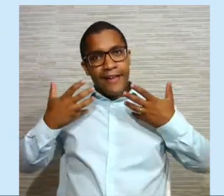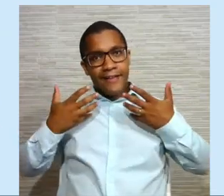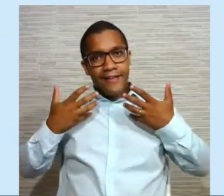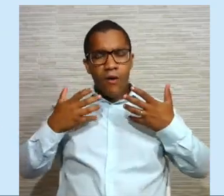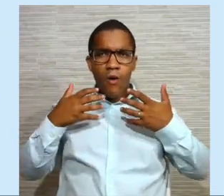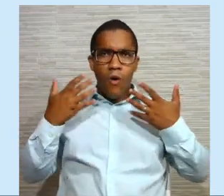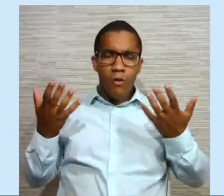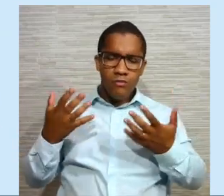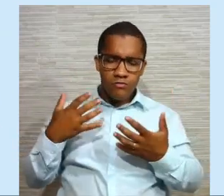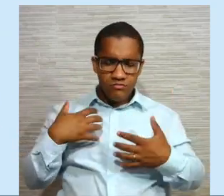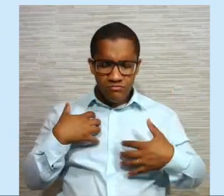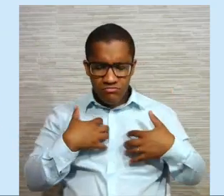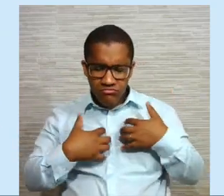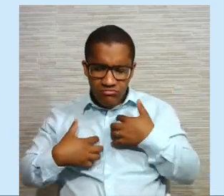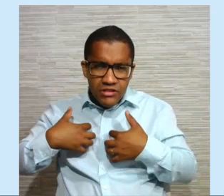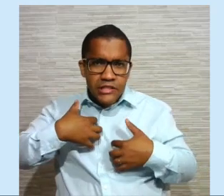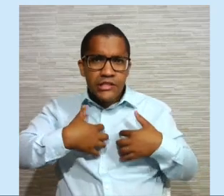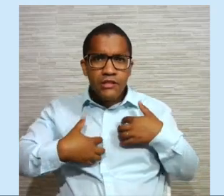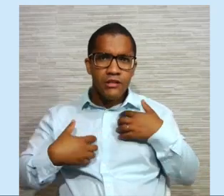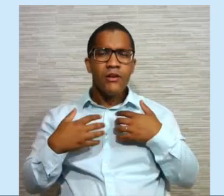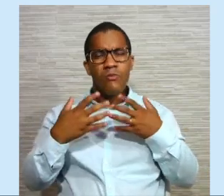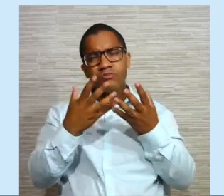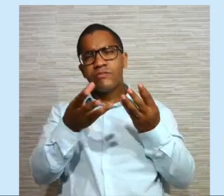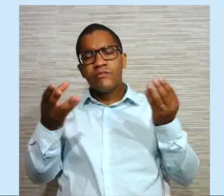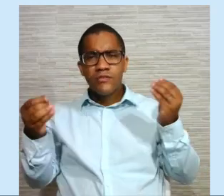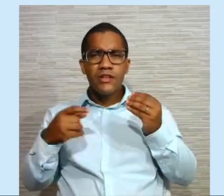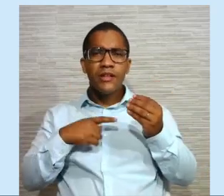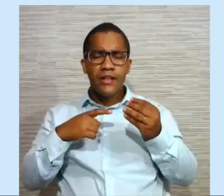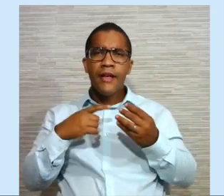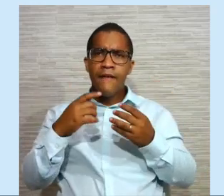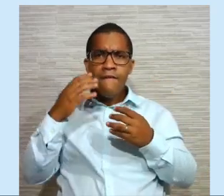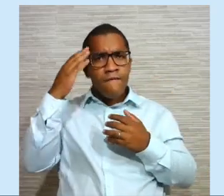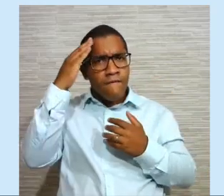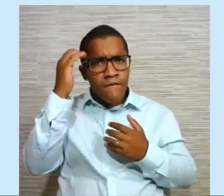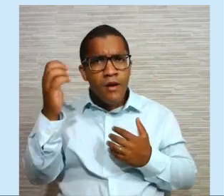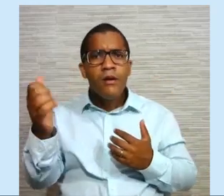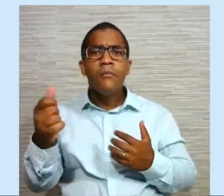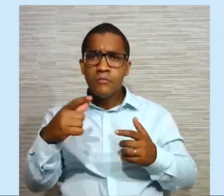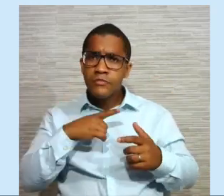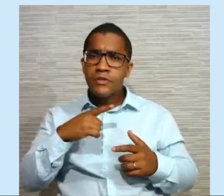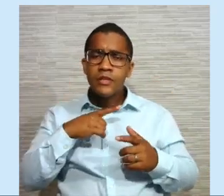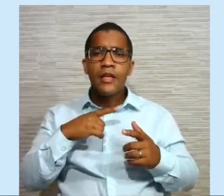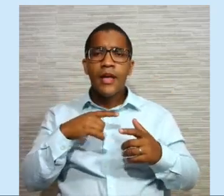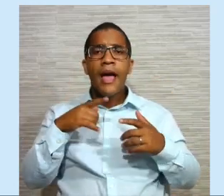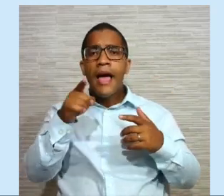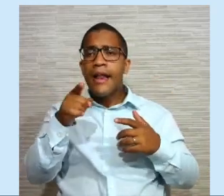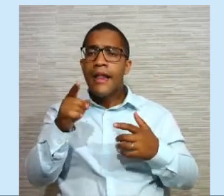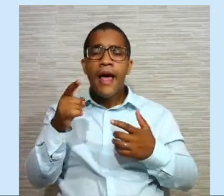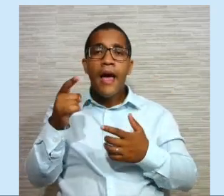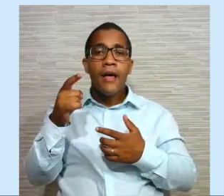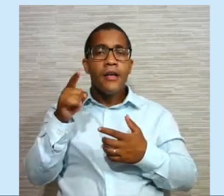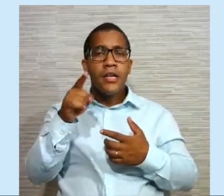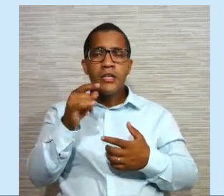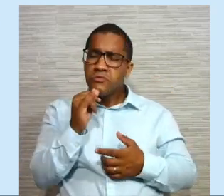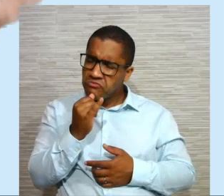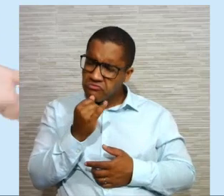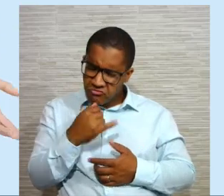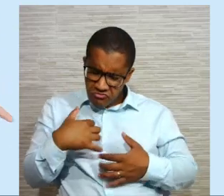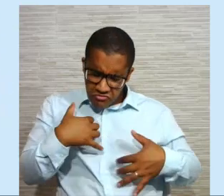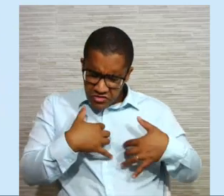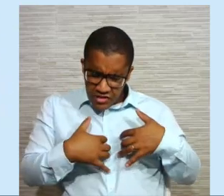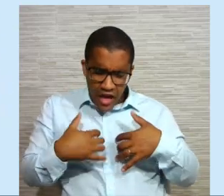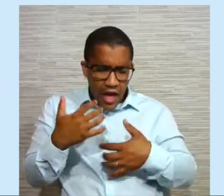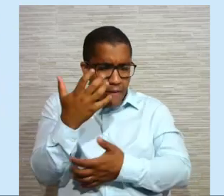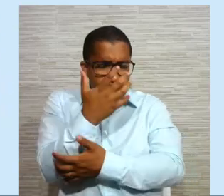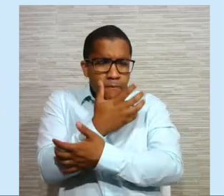tristeza. Muitos artistas até fazem sucesso com as músicas quando eles estão muito tristes, então eles compõem músicas belíssimas